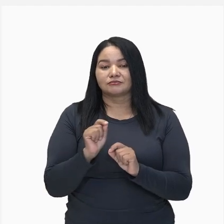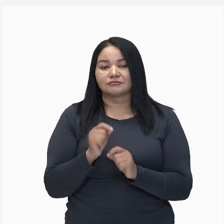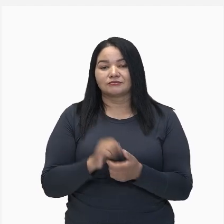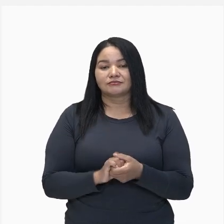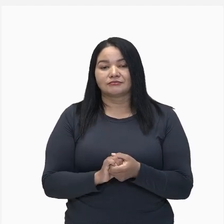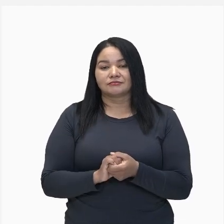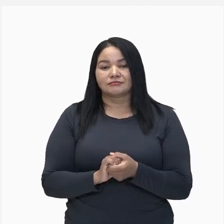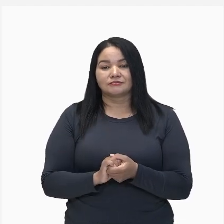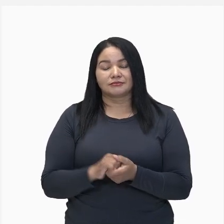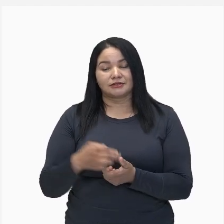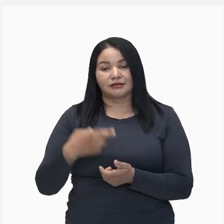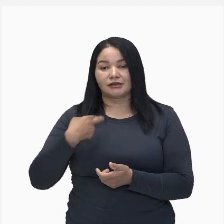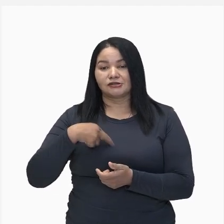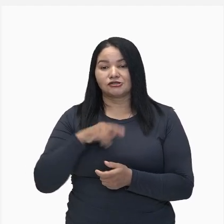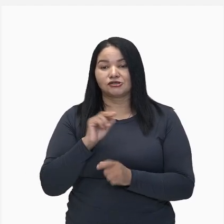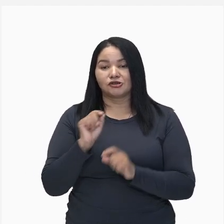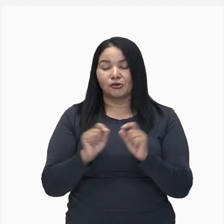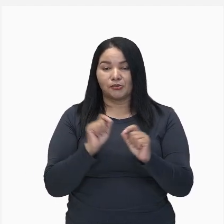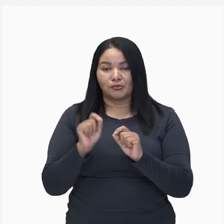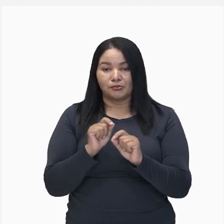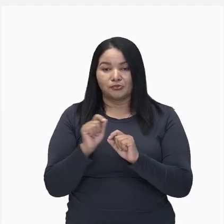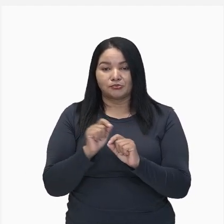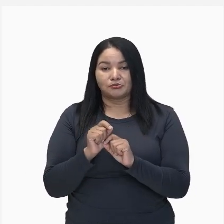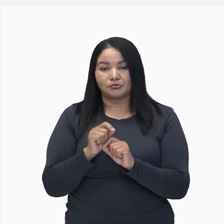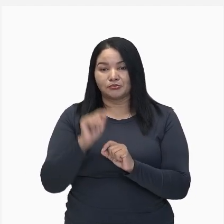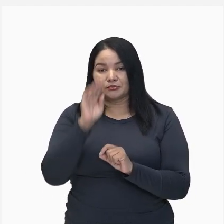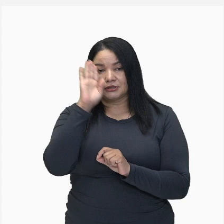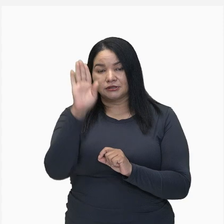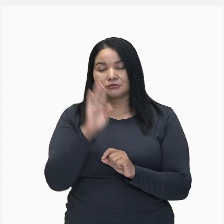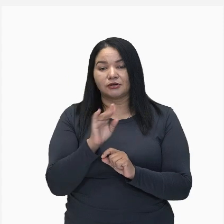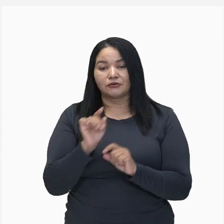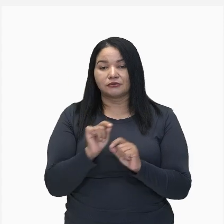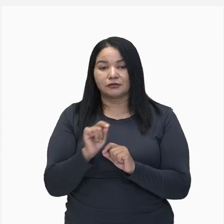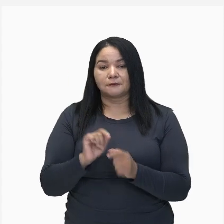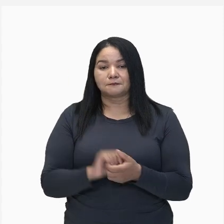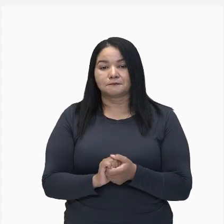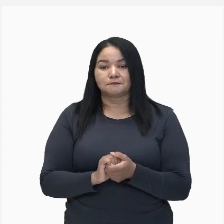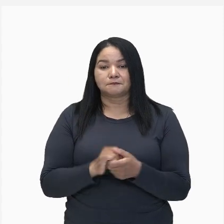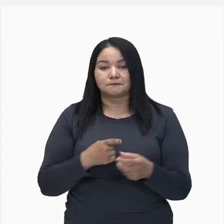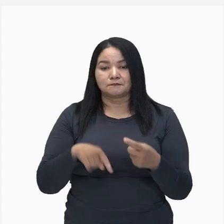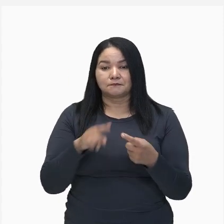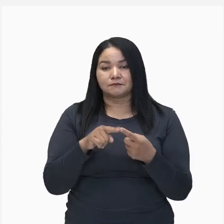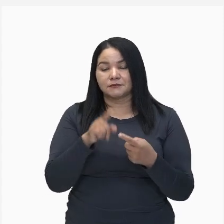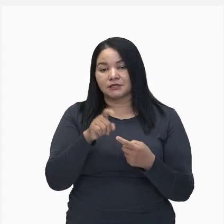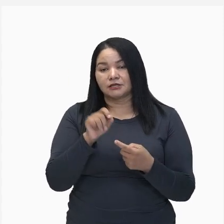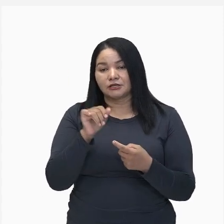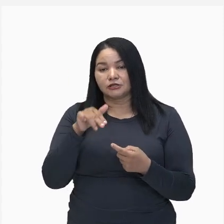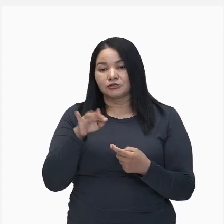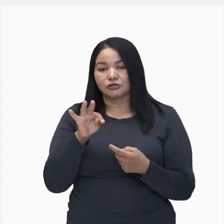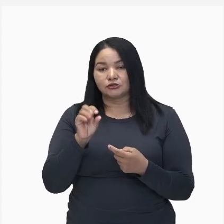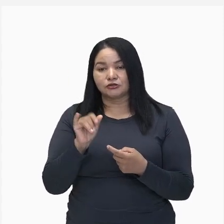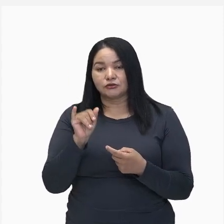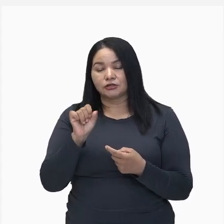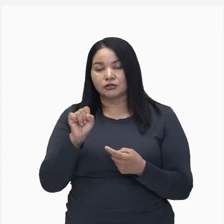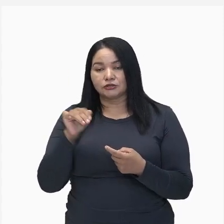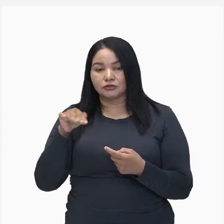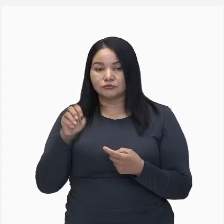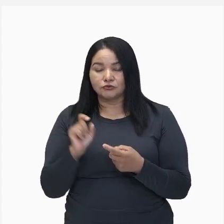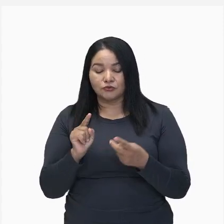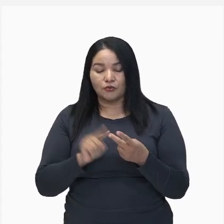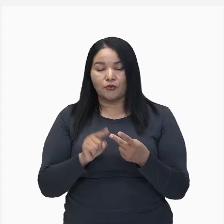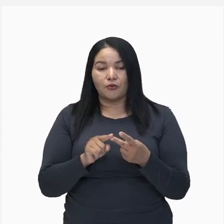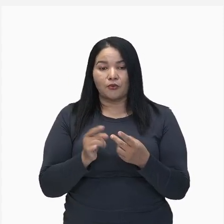religião no Japão, né, as principais religiões vão estar ligadas ao shintoísmo e ao